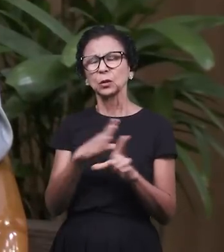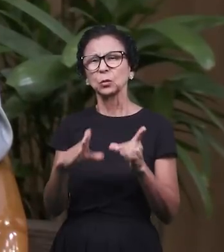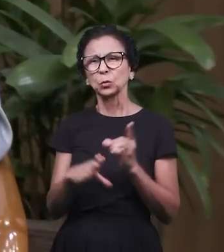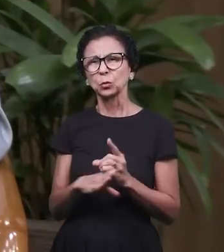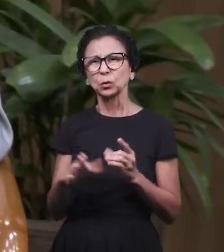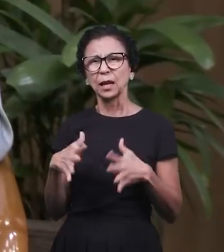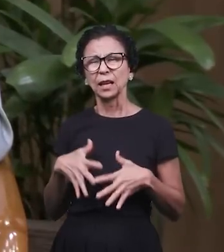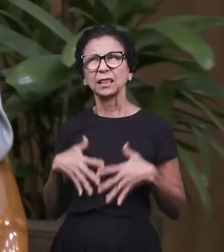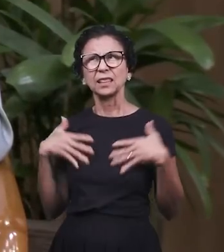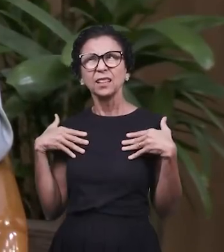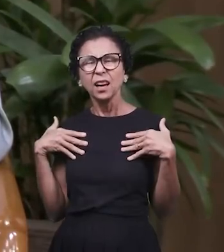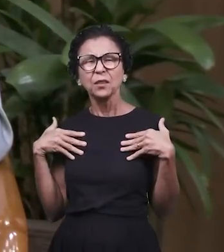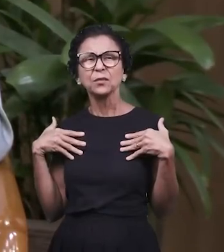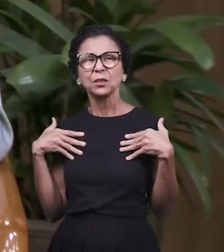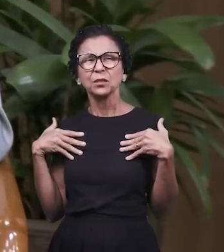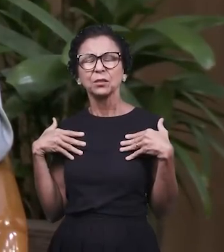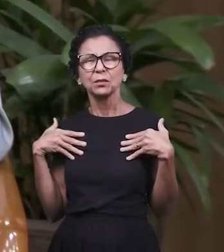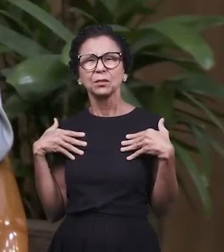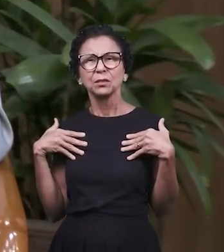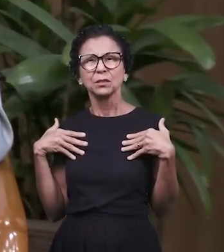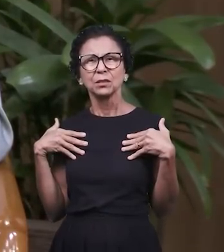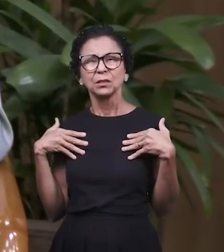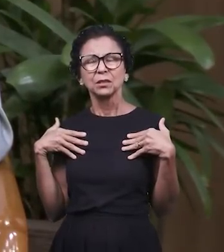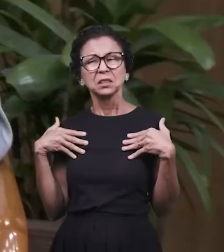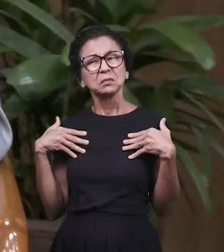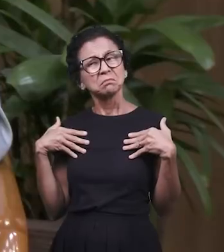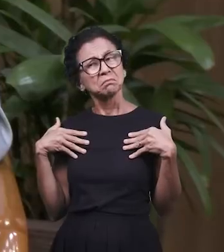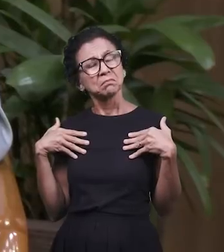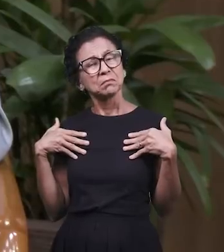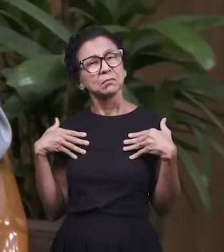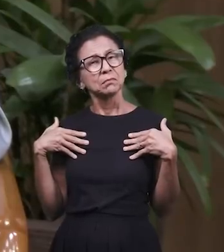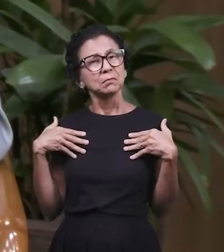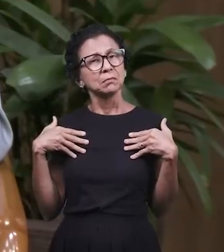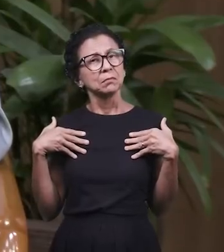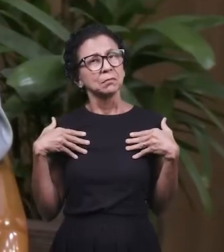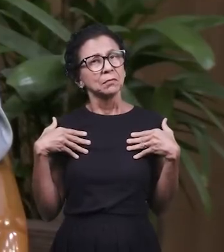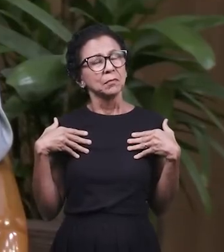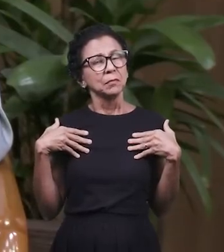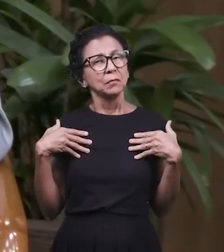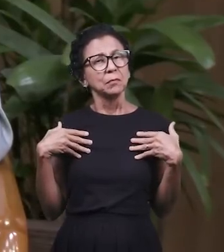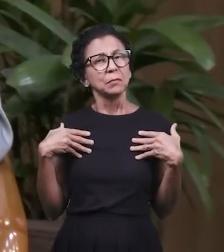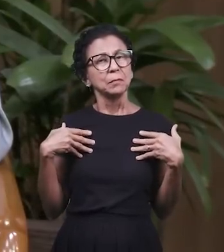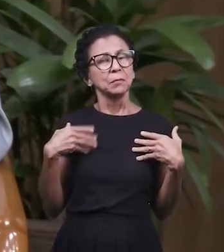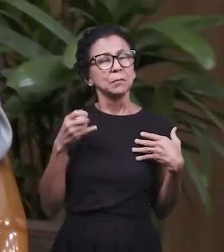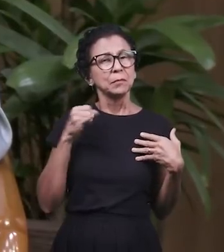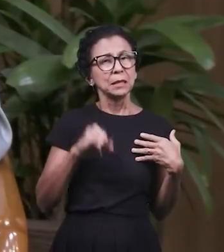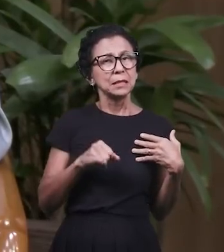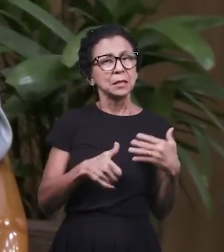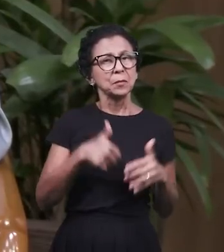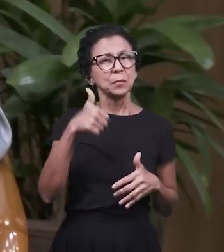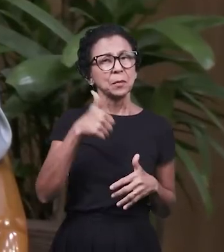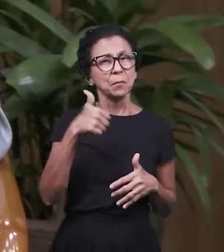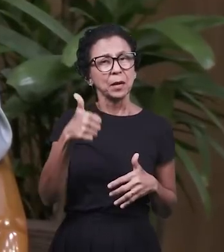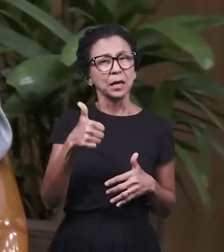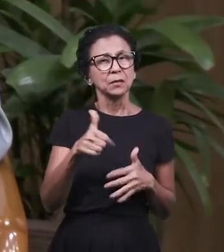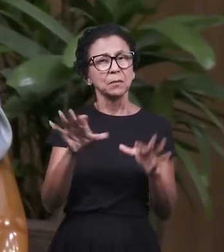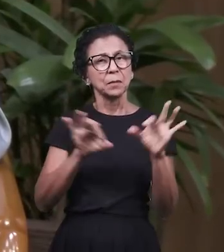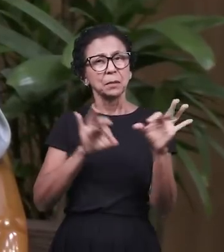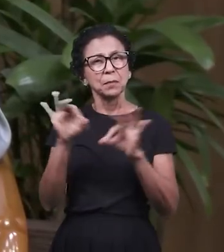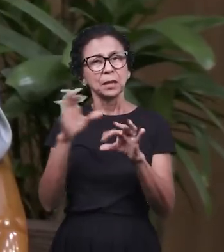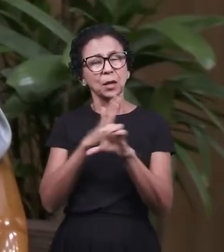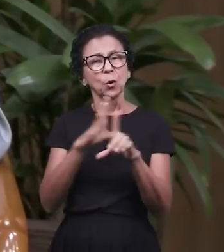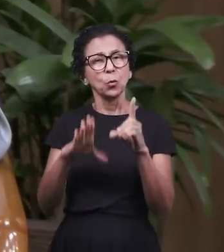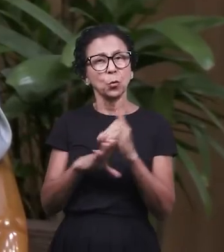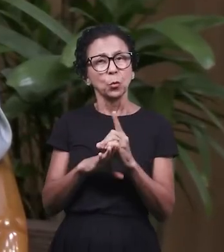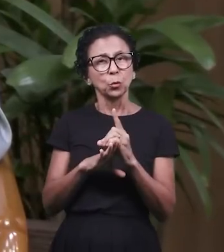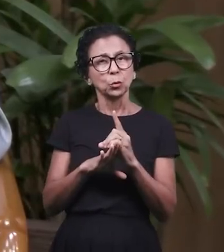retidão, então o Espírito vai agir. Mas se você vai fazer para ver se o Espírito Santo vai estar presente, o